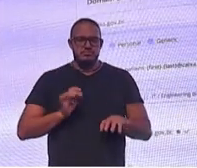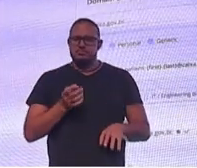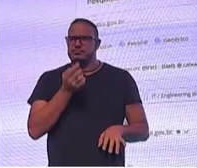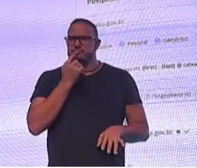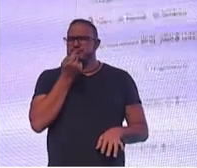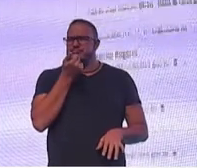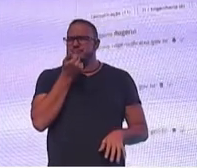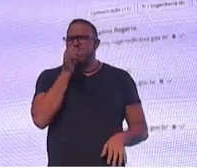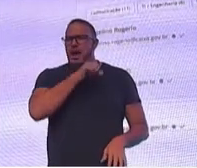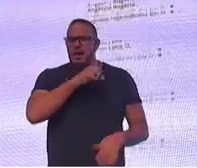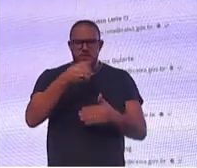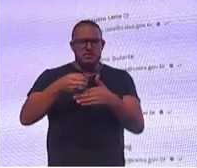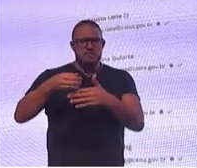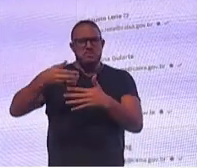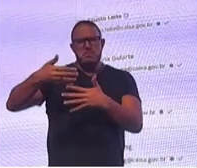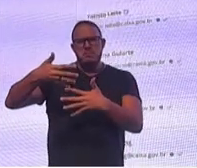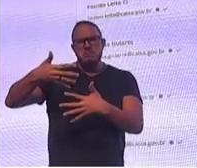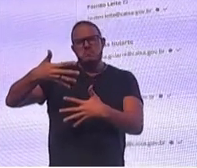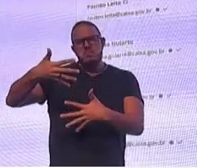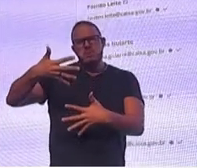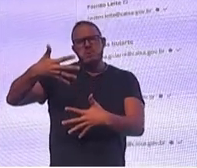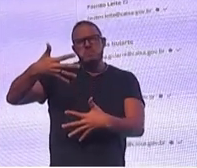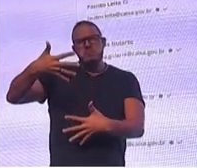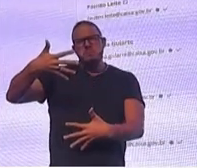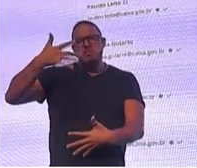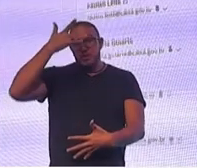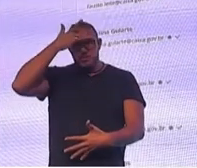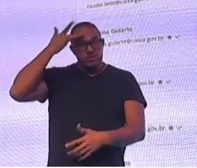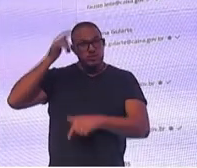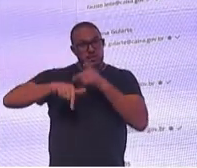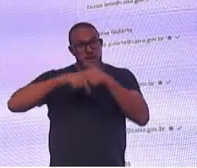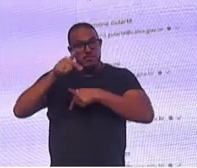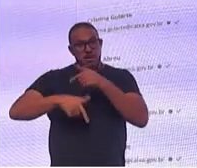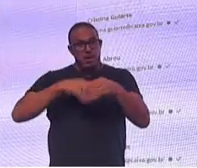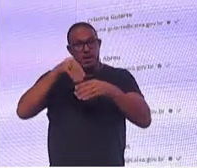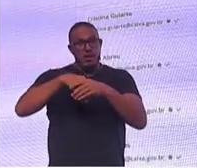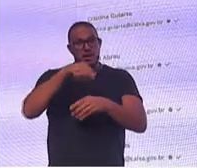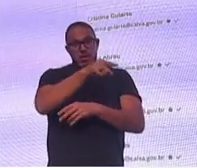segundos ele me dá uma lista de contatos de pessoas que trabalham na Caixa Econômica Federal.